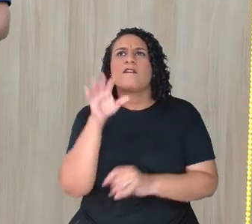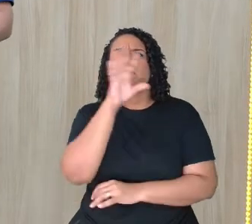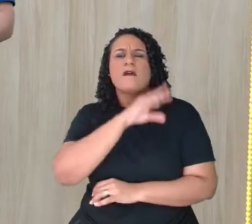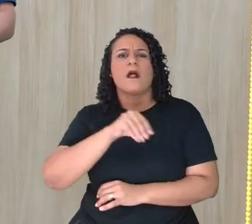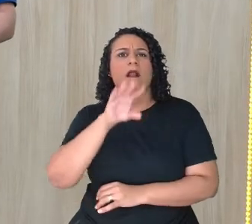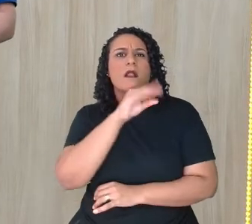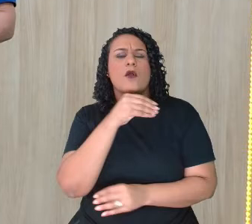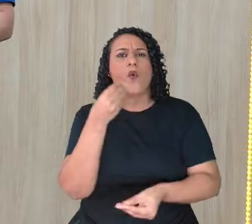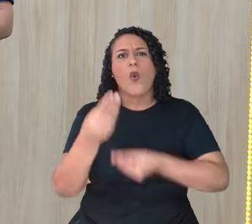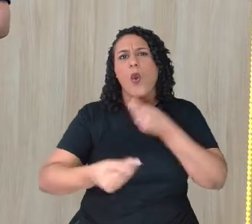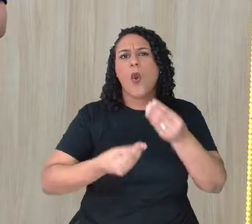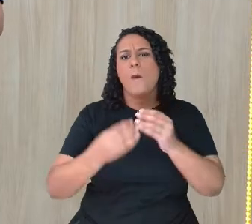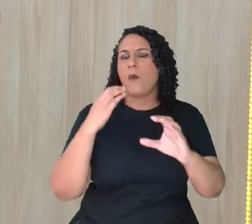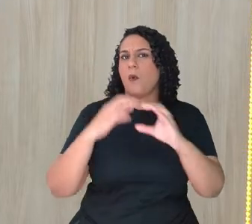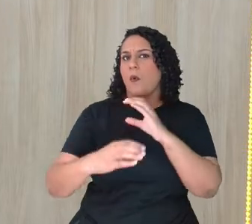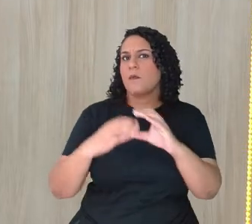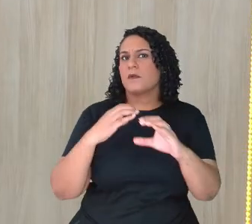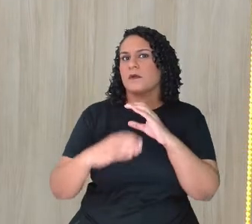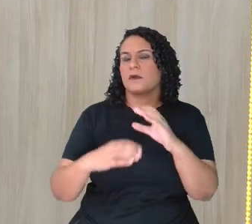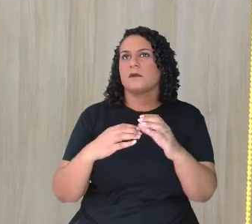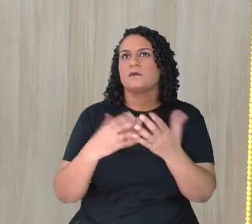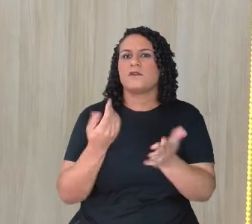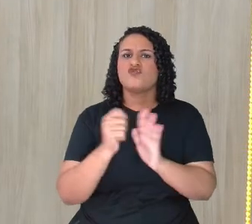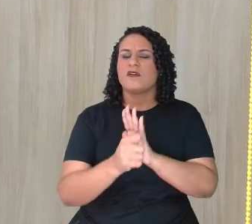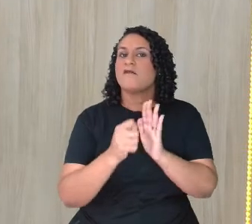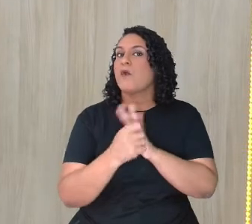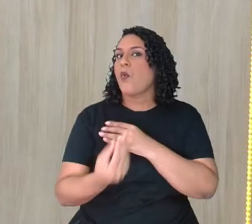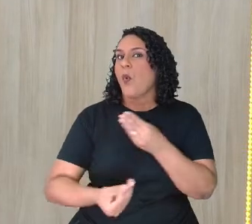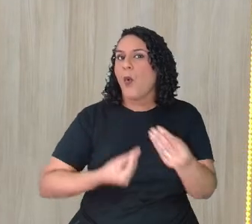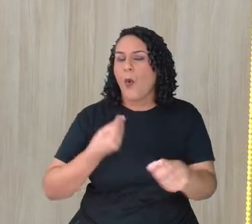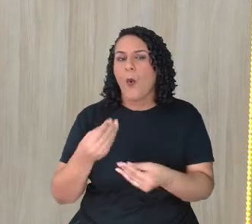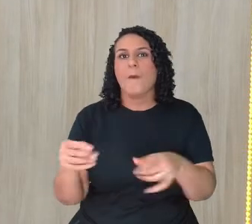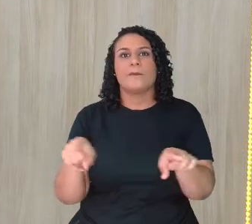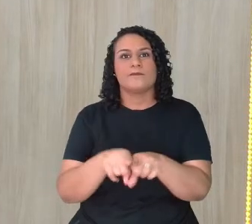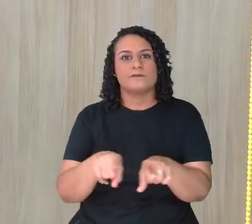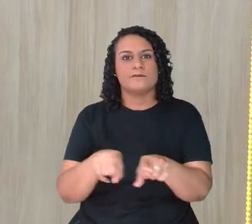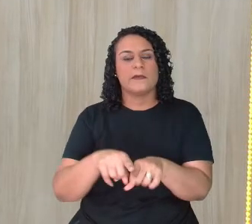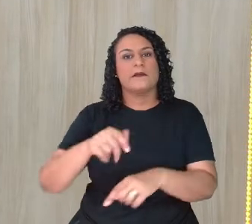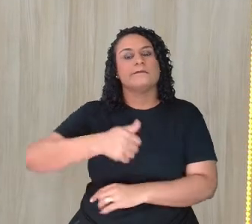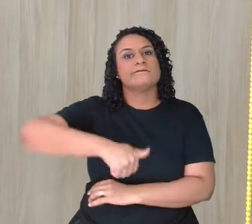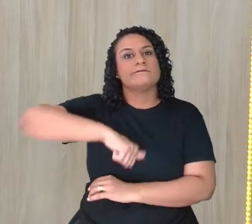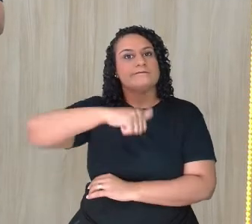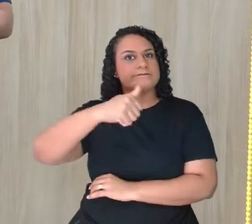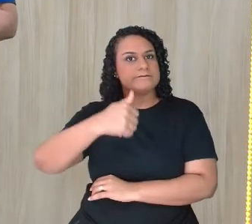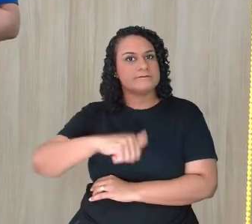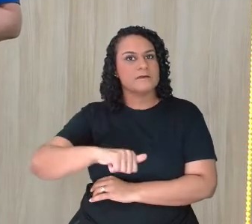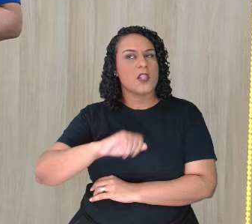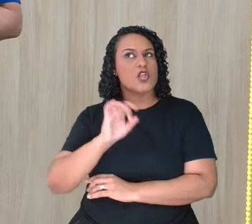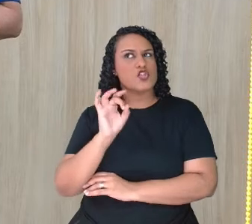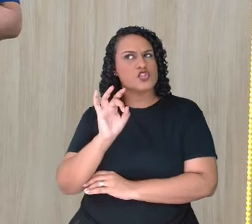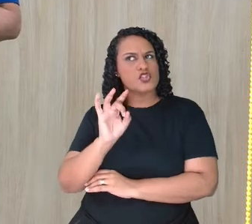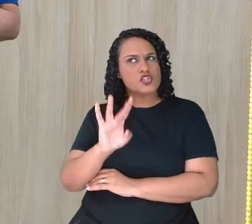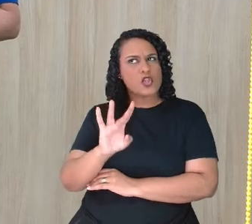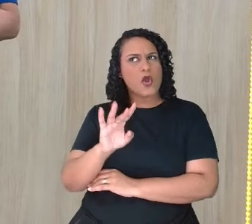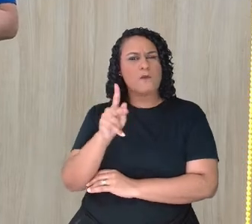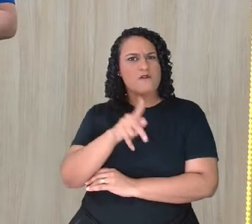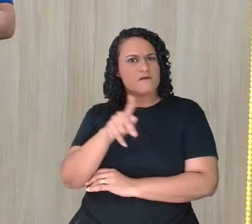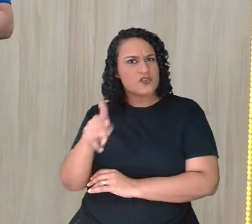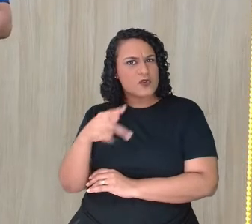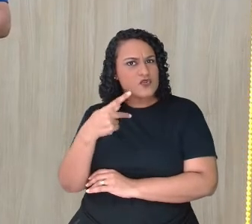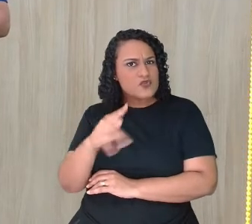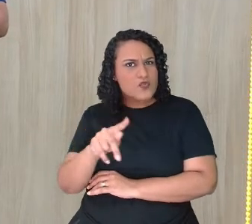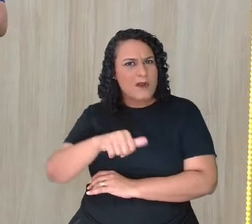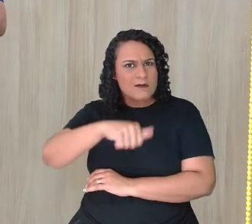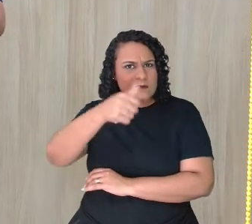nos comunicando, como estamos escrevendo. E aí essa avaliação, ela não pode ser feita só pela sua professora,